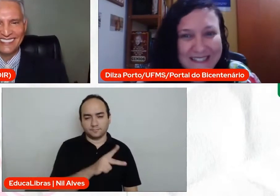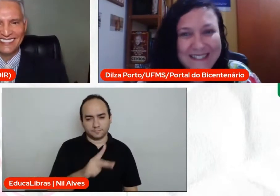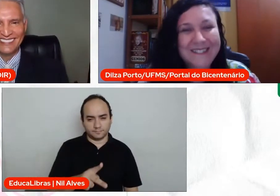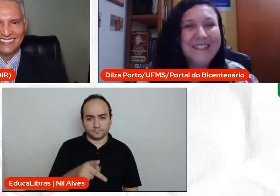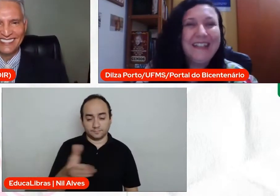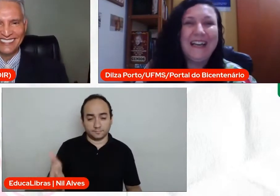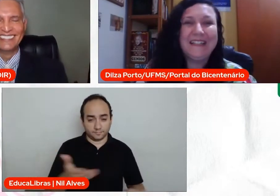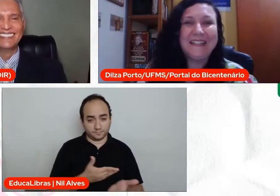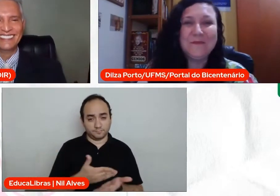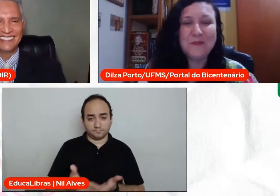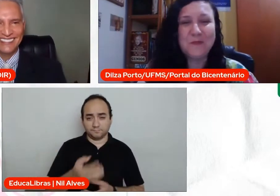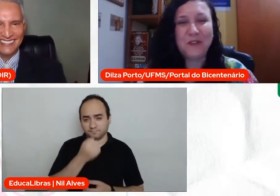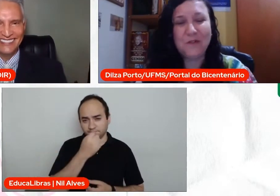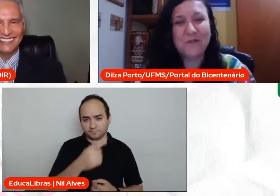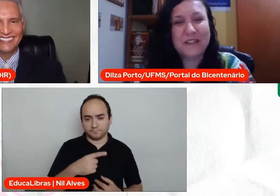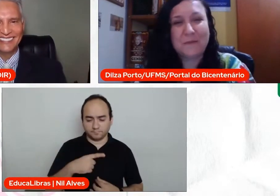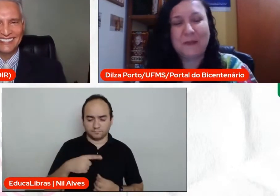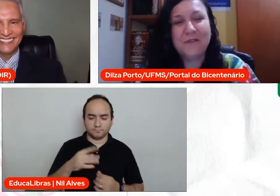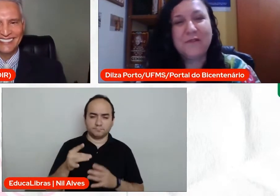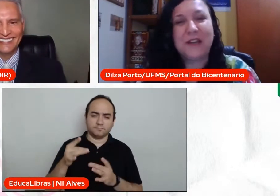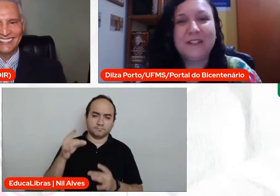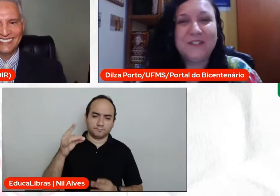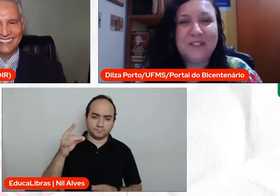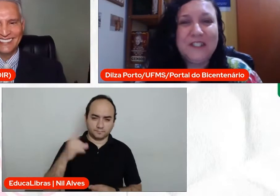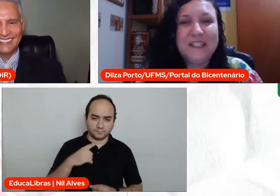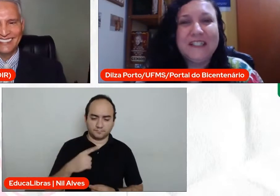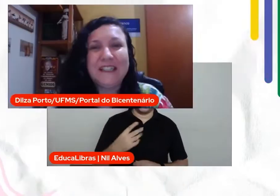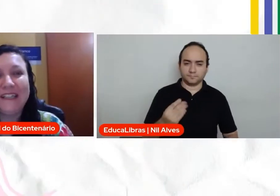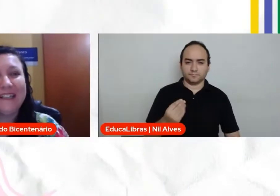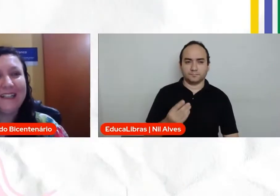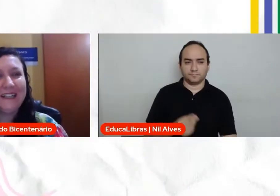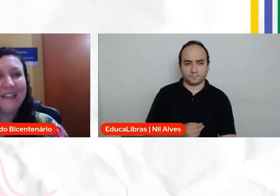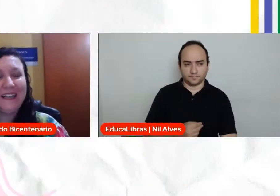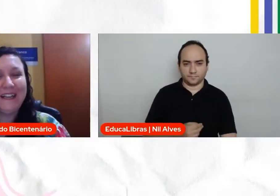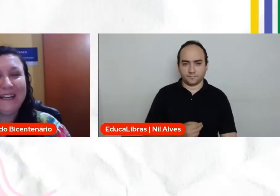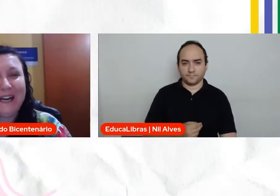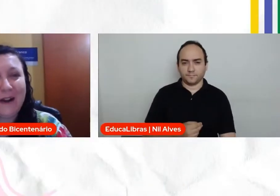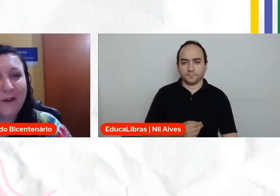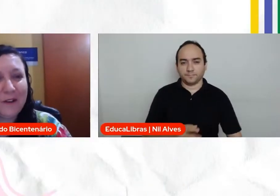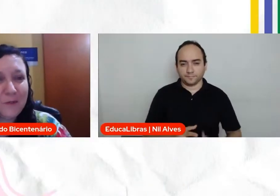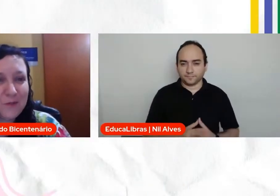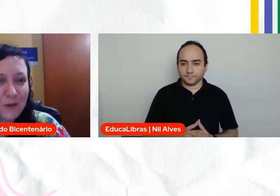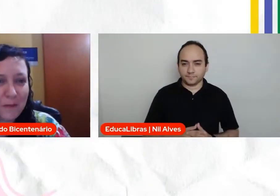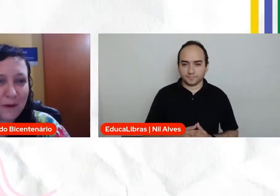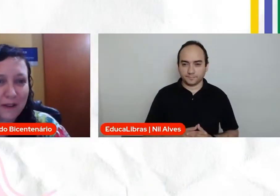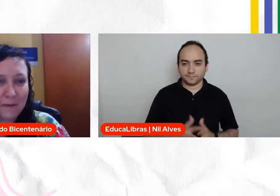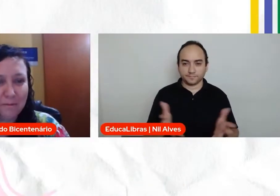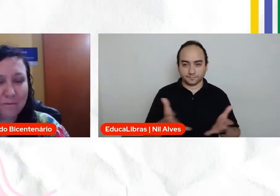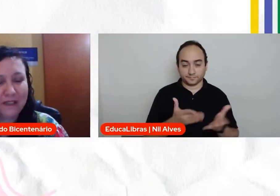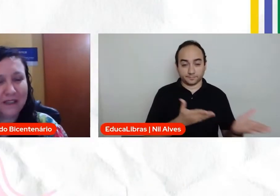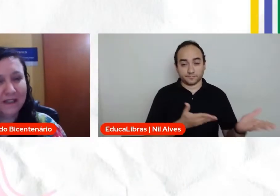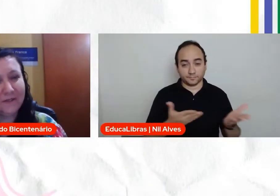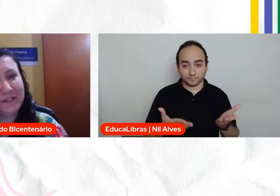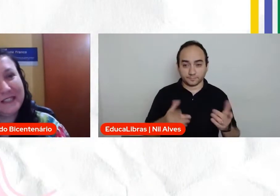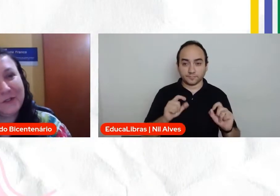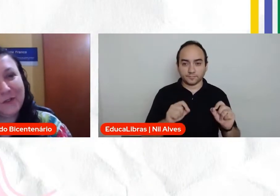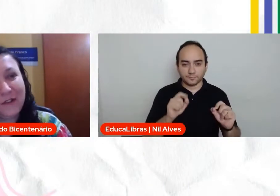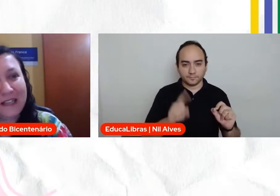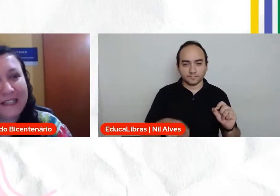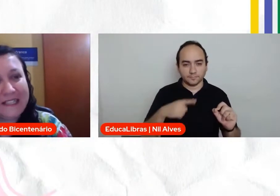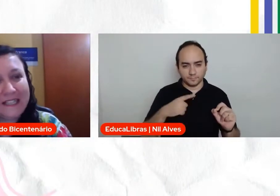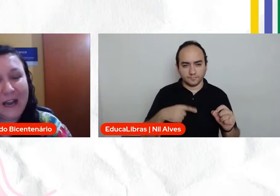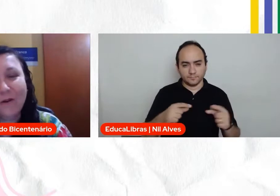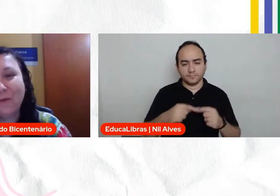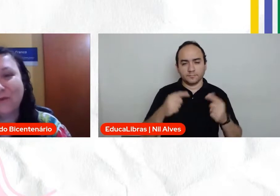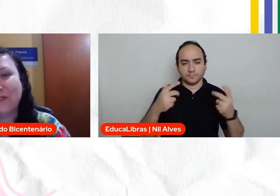começando, ainda temos muita conversa pela frente. Agora nós vamos chamar para fazer a